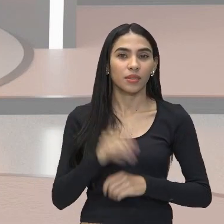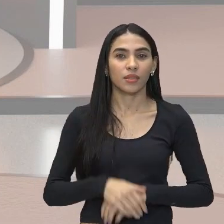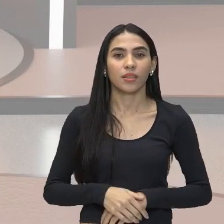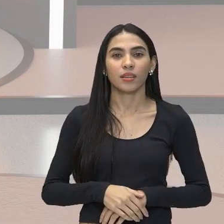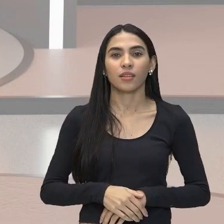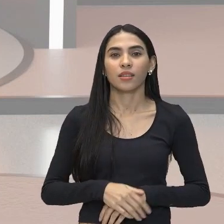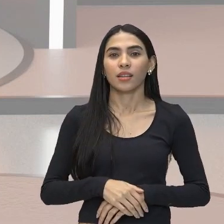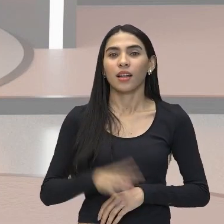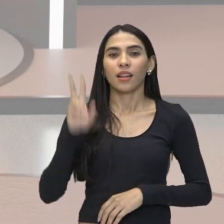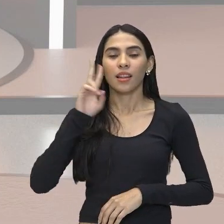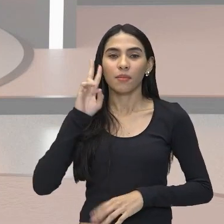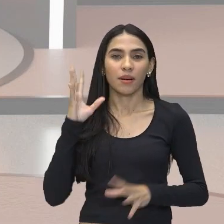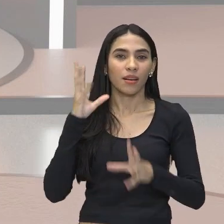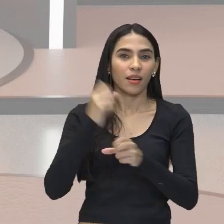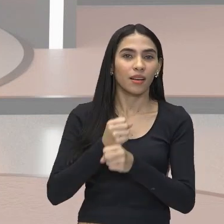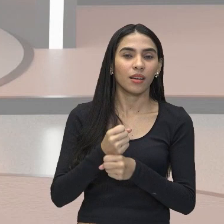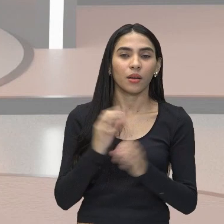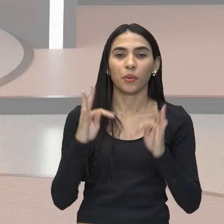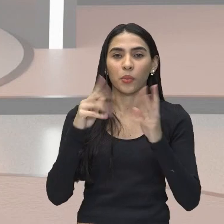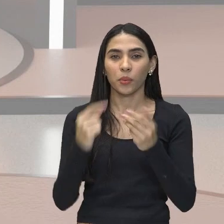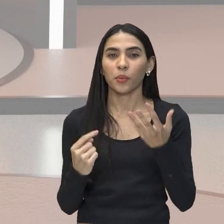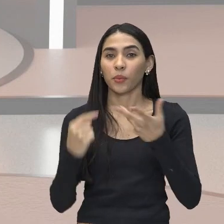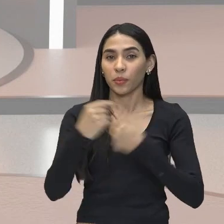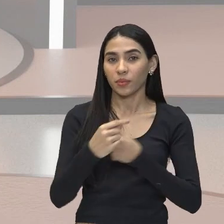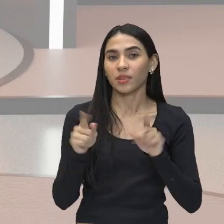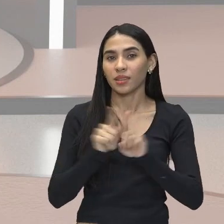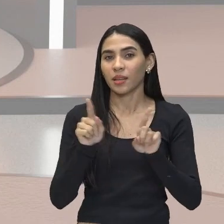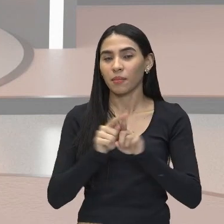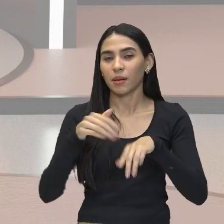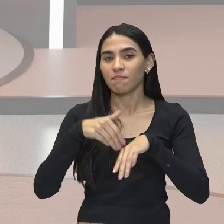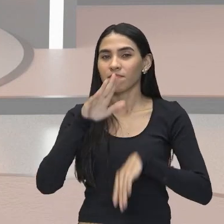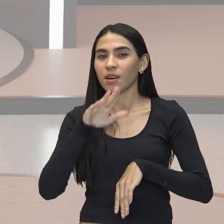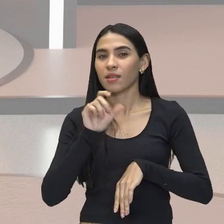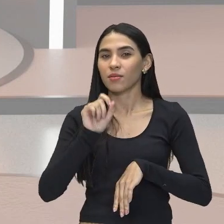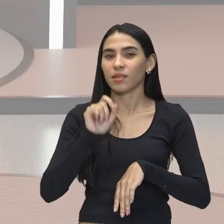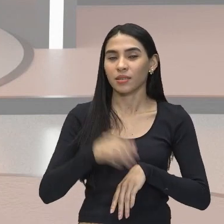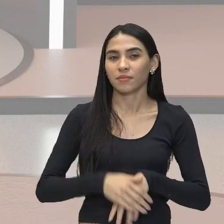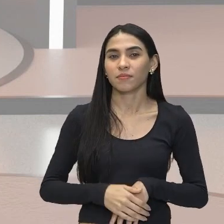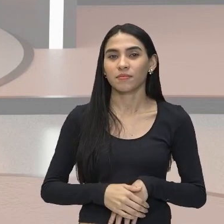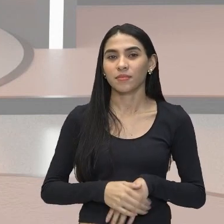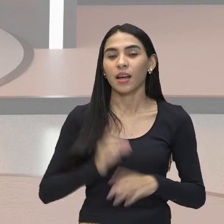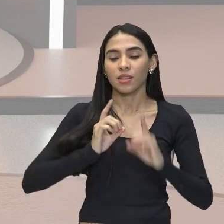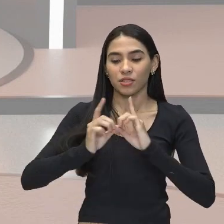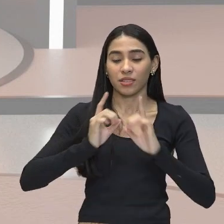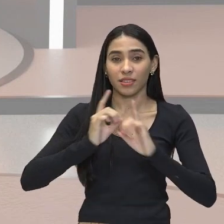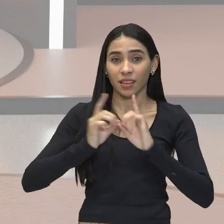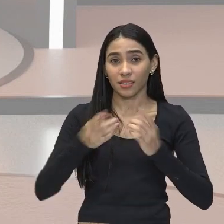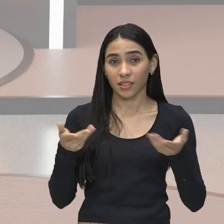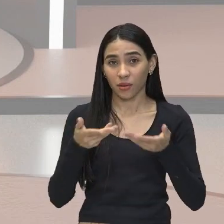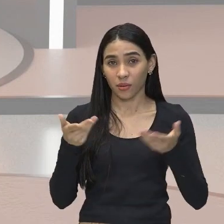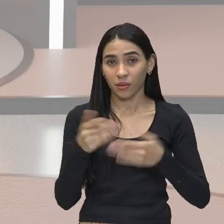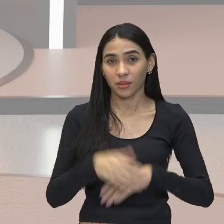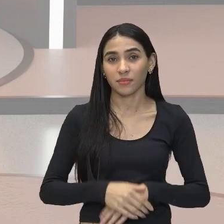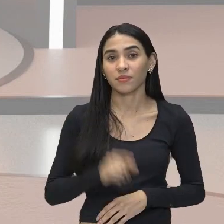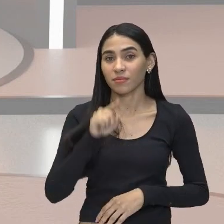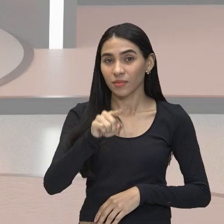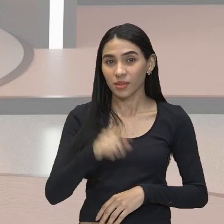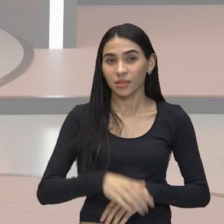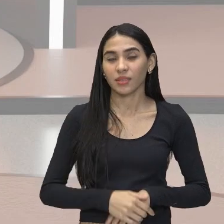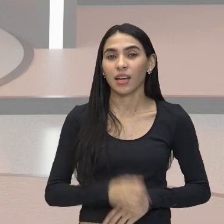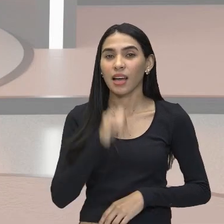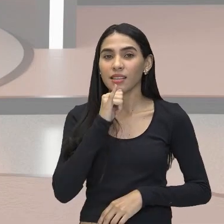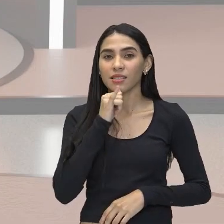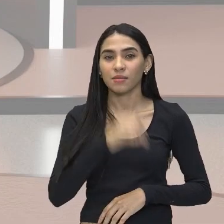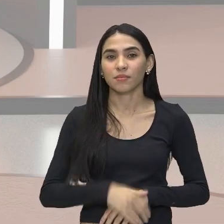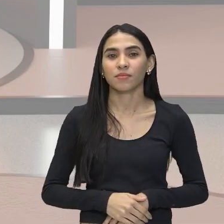uma relembrada nisso tudo aí e deixar de uma maneira mais didática aqui para vocês, vamos fazer o